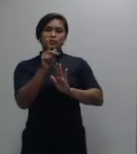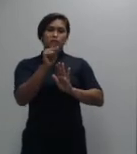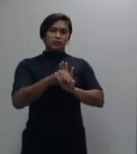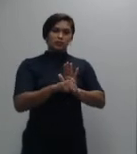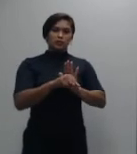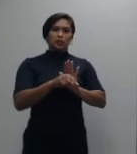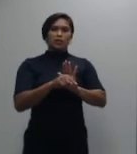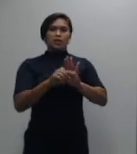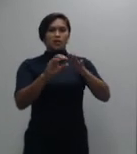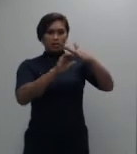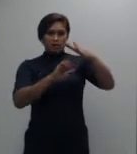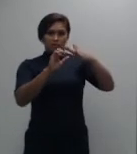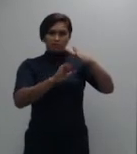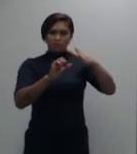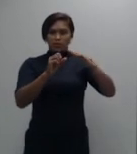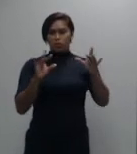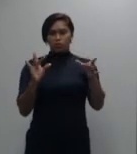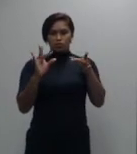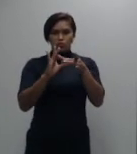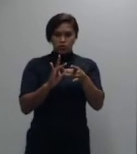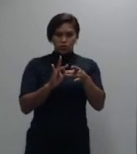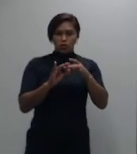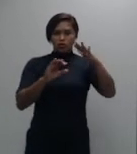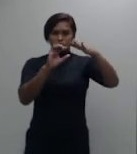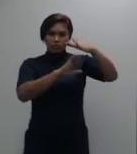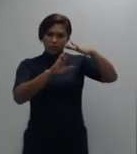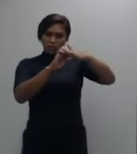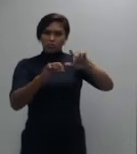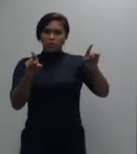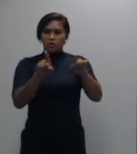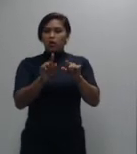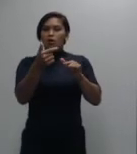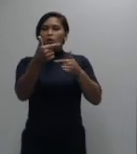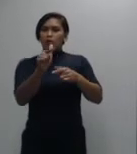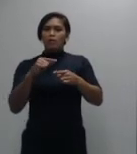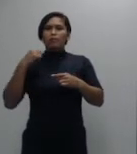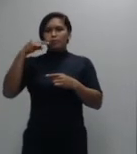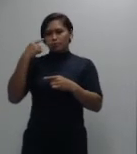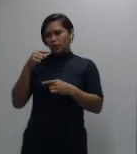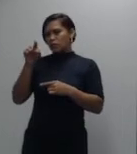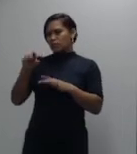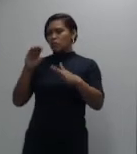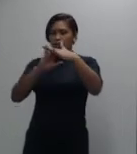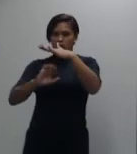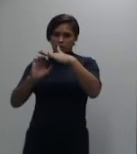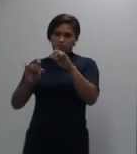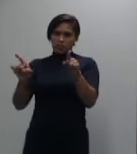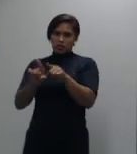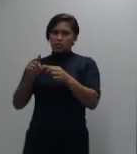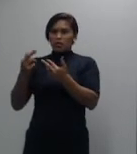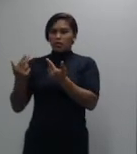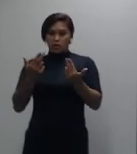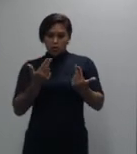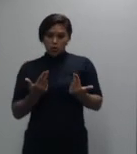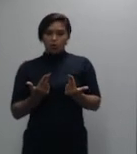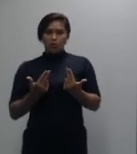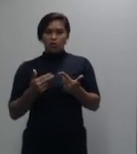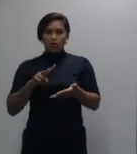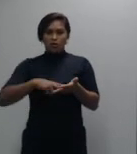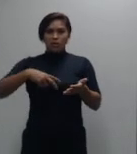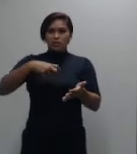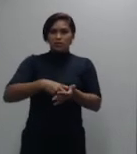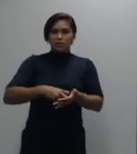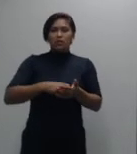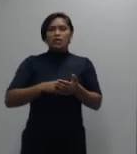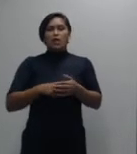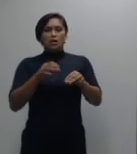Random fique sócio da Goodman Hello Kitty advogado externo da mesma sentença chora bonita